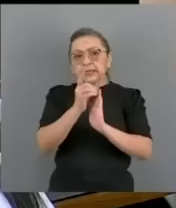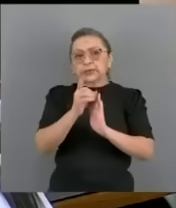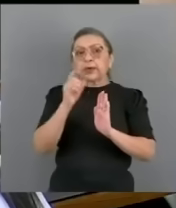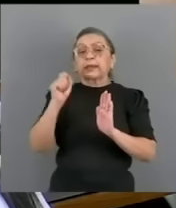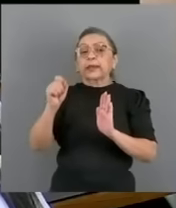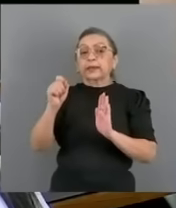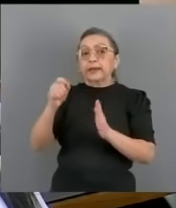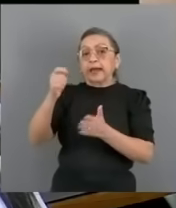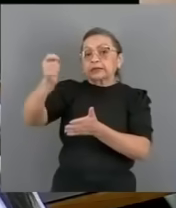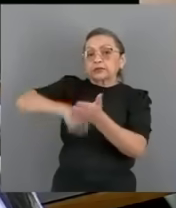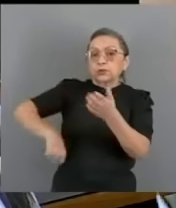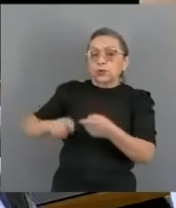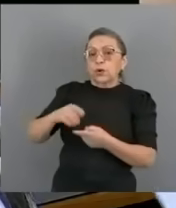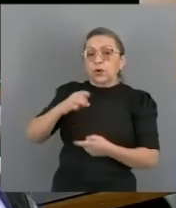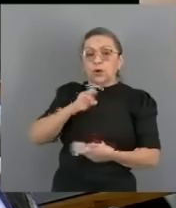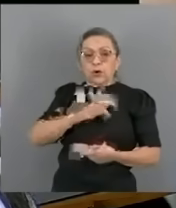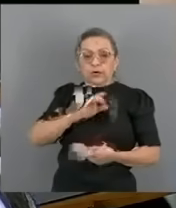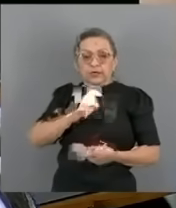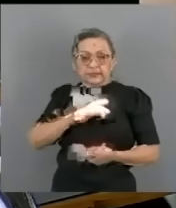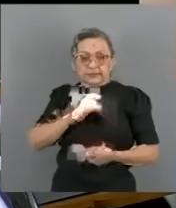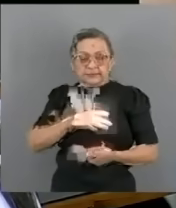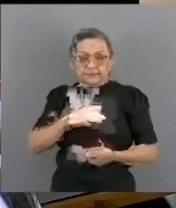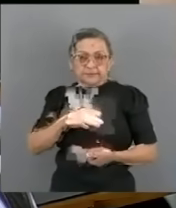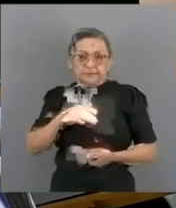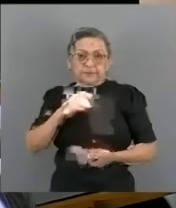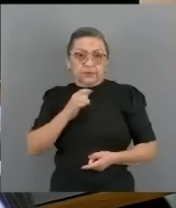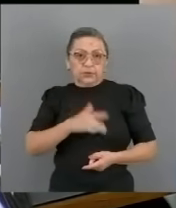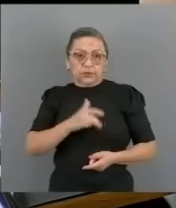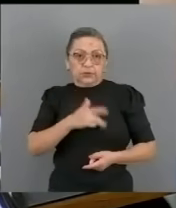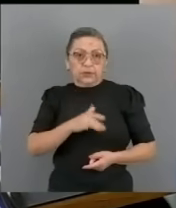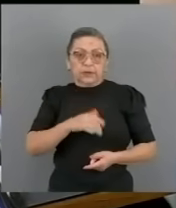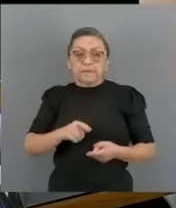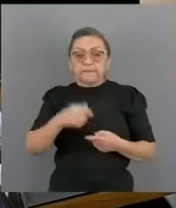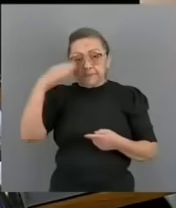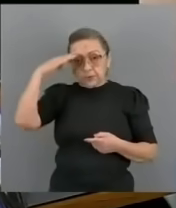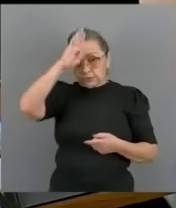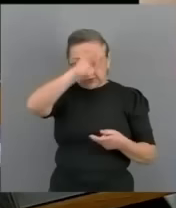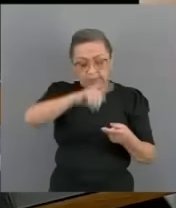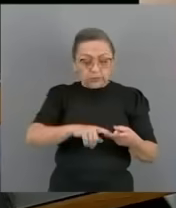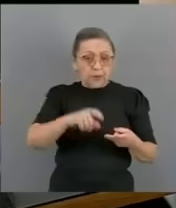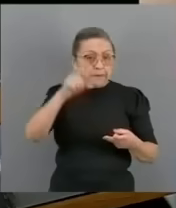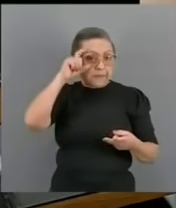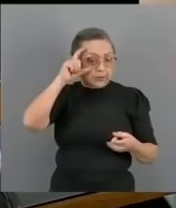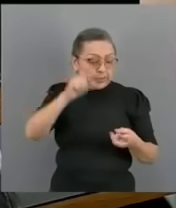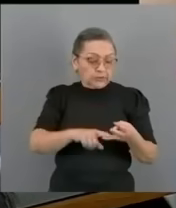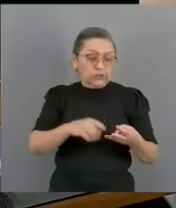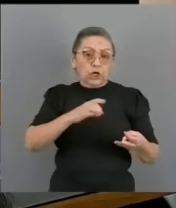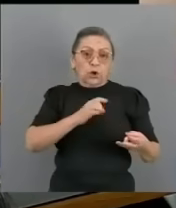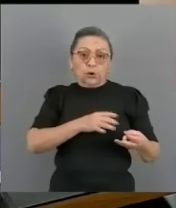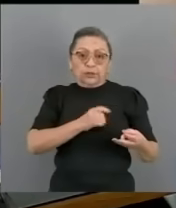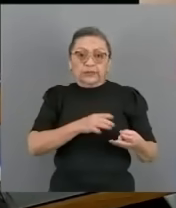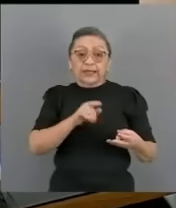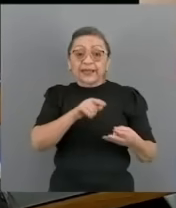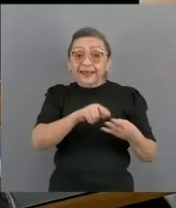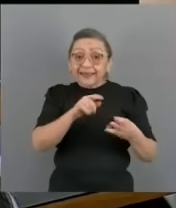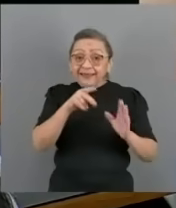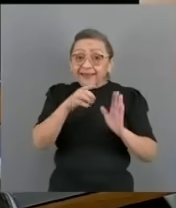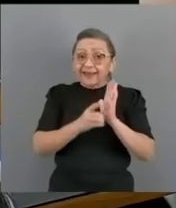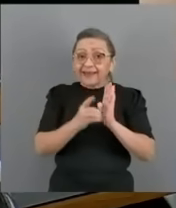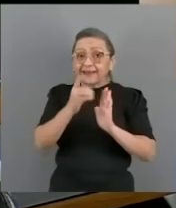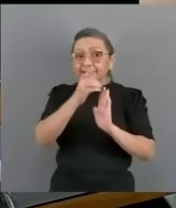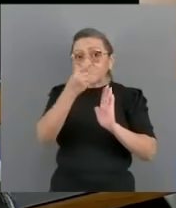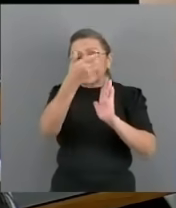assinado, entre eles, pelo Onyx. Bolsonaro, Paulo Guedes e Onyx. Esse decreto,